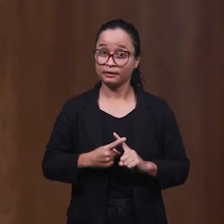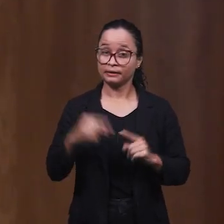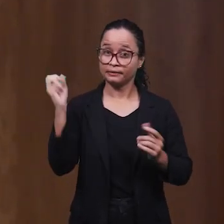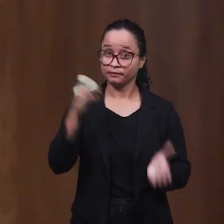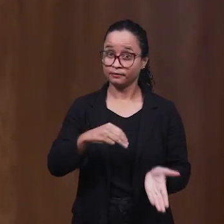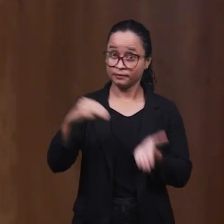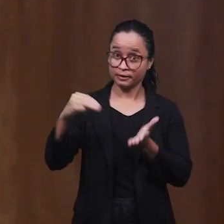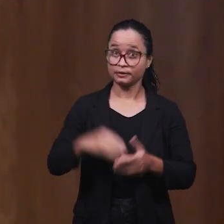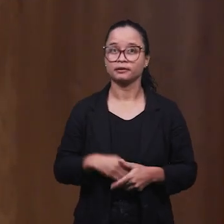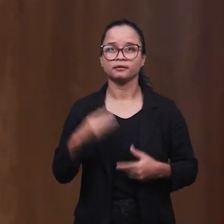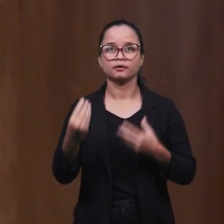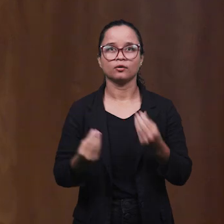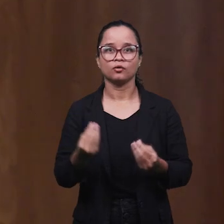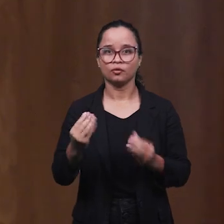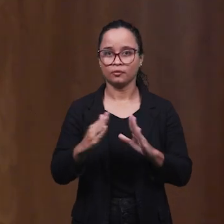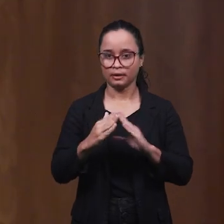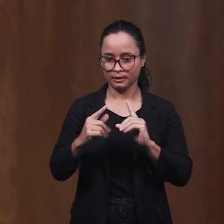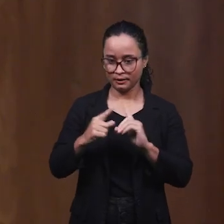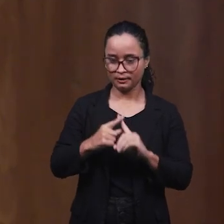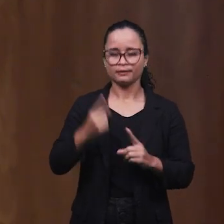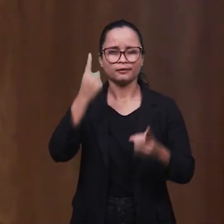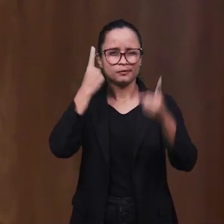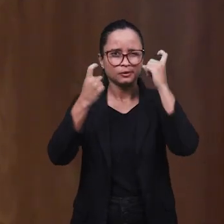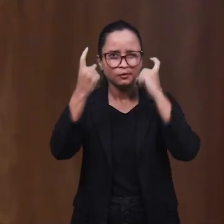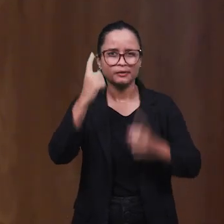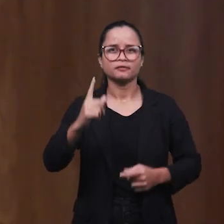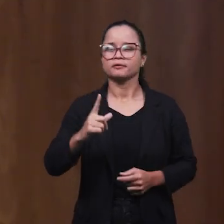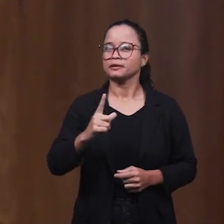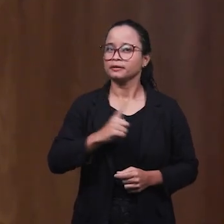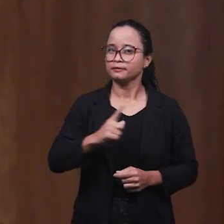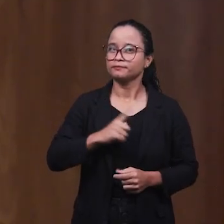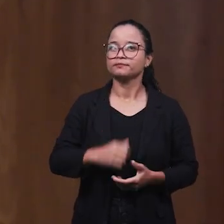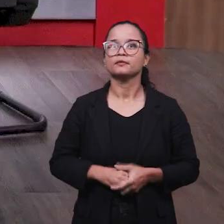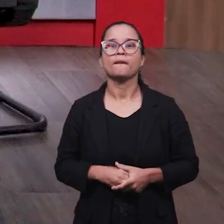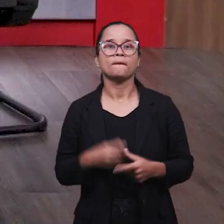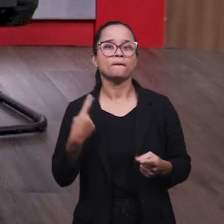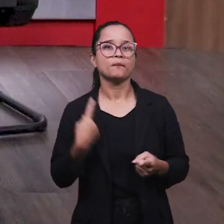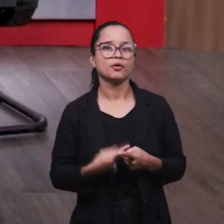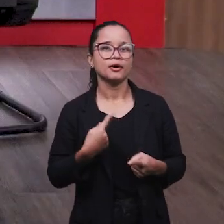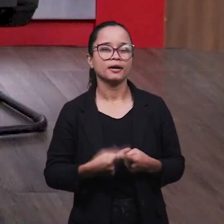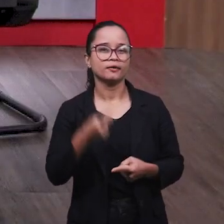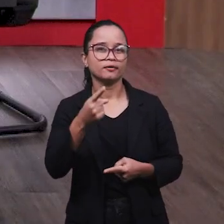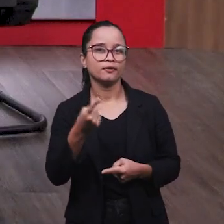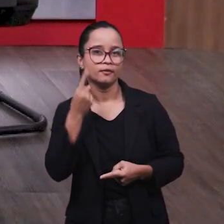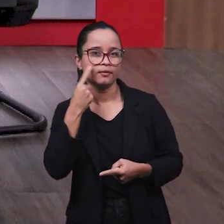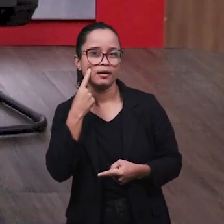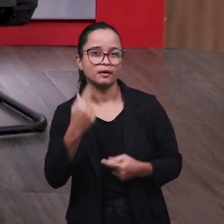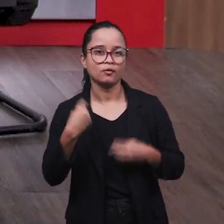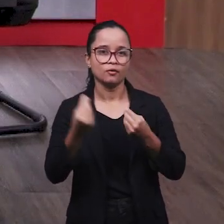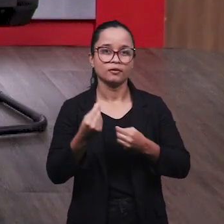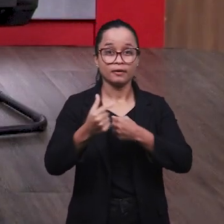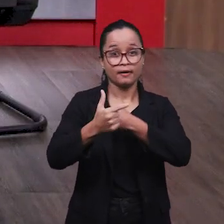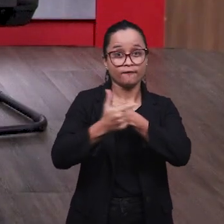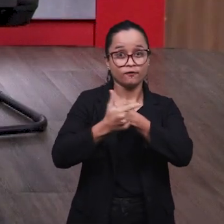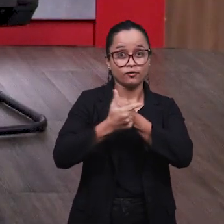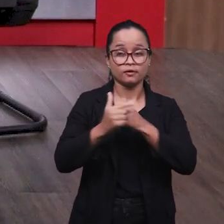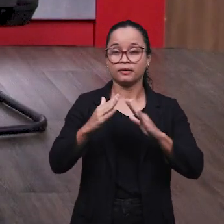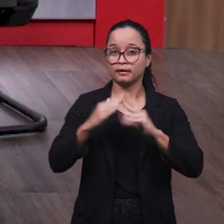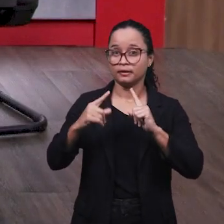uma entidade, ela tem se preocupado muito. Como o senhor vê esse papel da Igreja